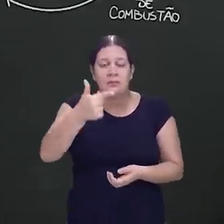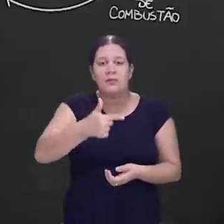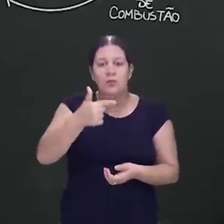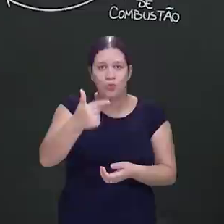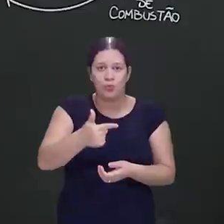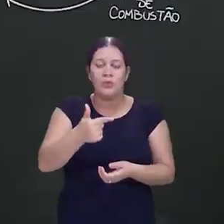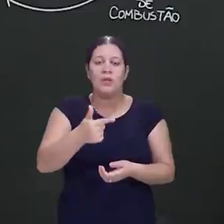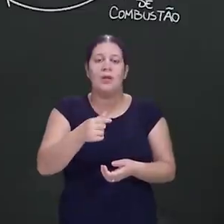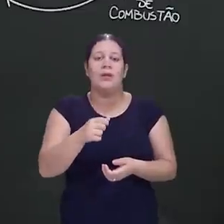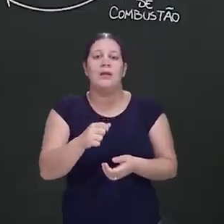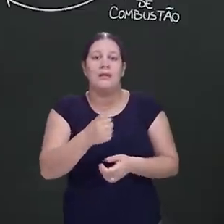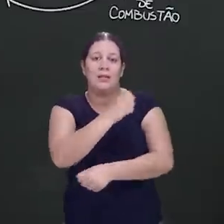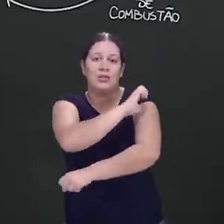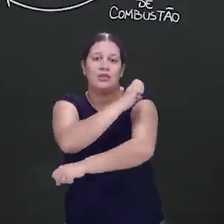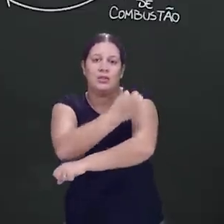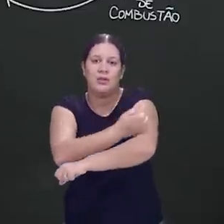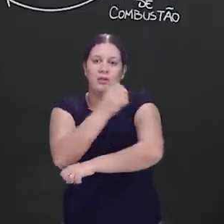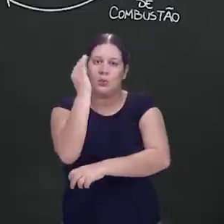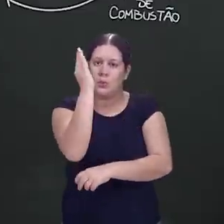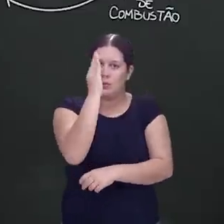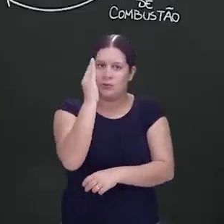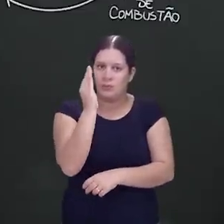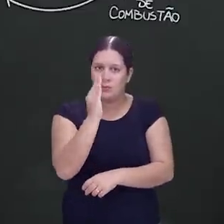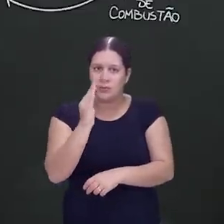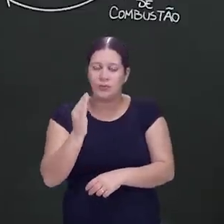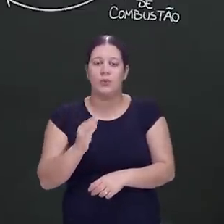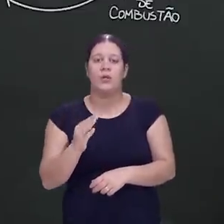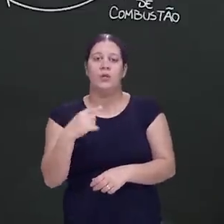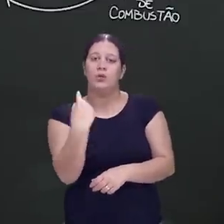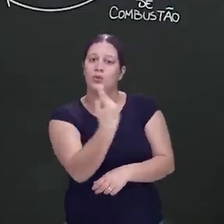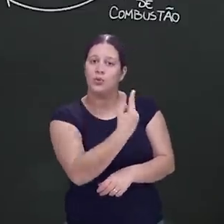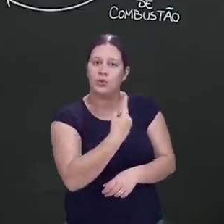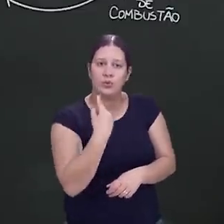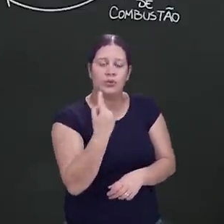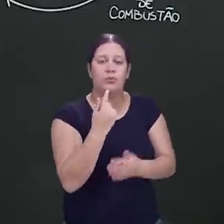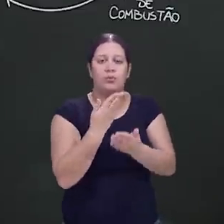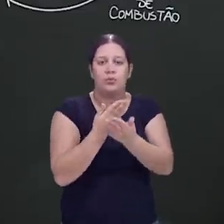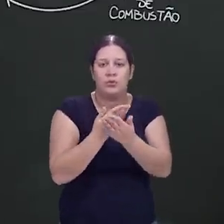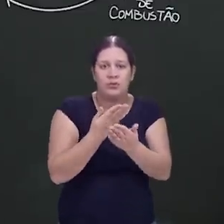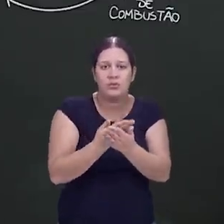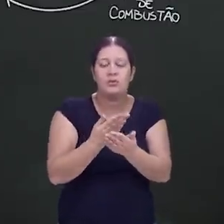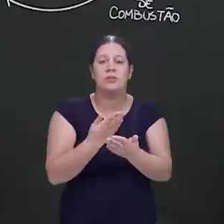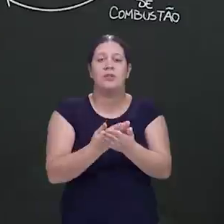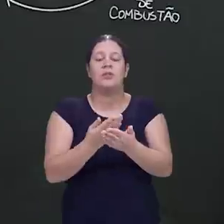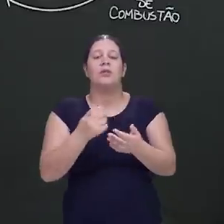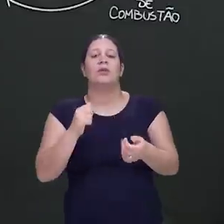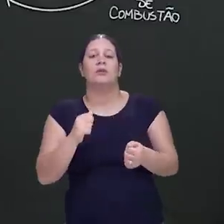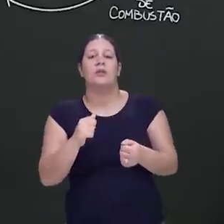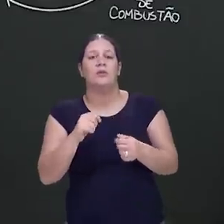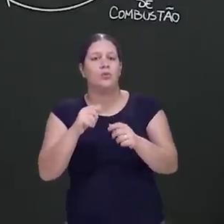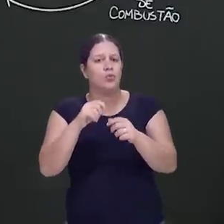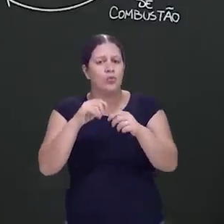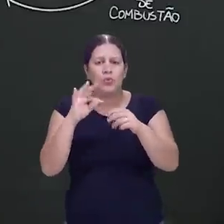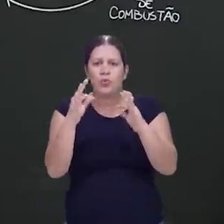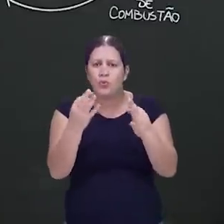fonte de energia aqui no Brasil. Eu vou estar utilizando materiais biológicos, eu vou estar utilizando vegetação,